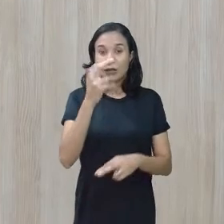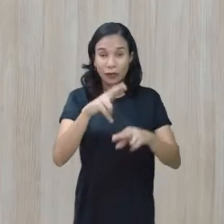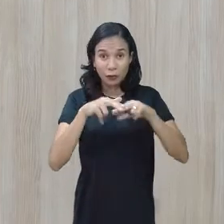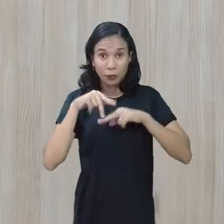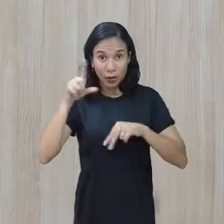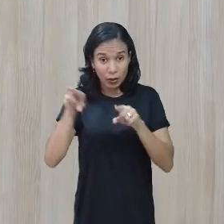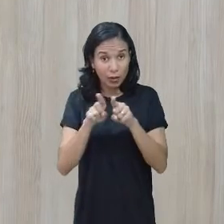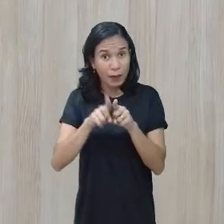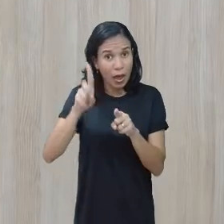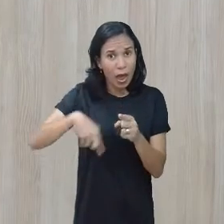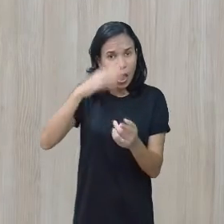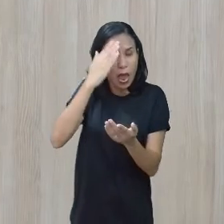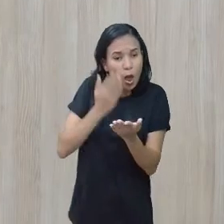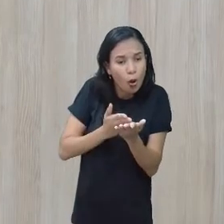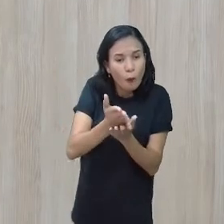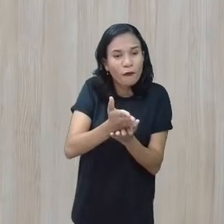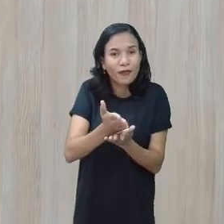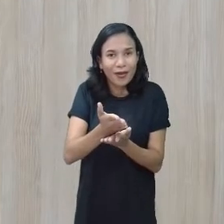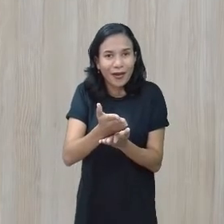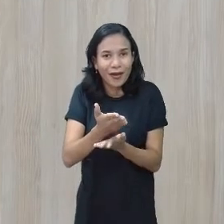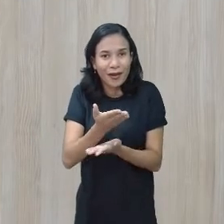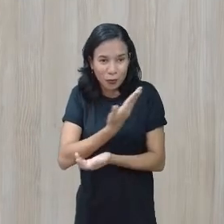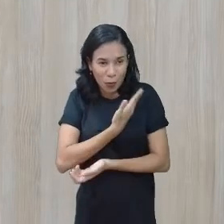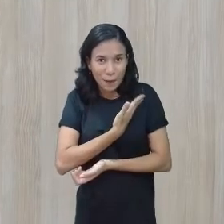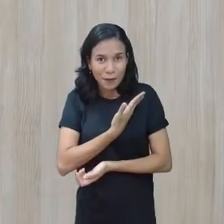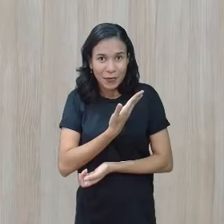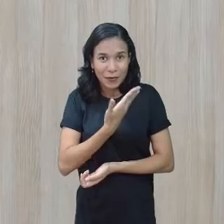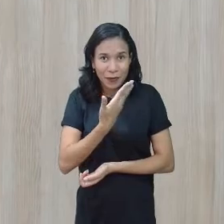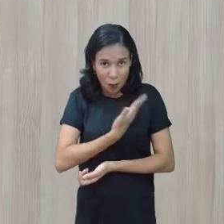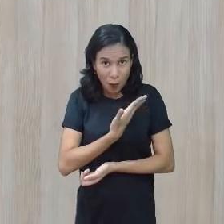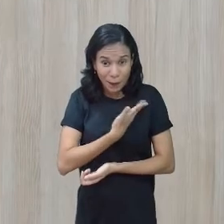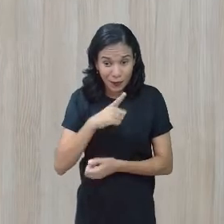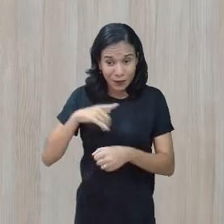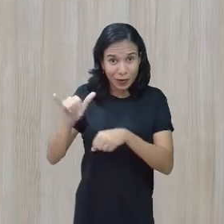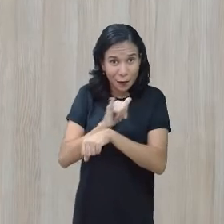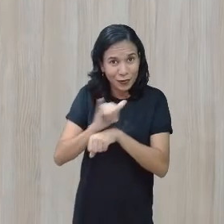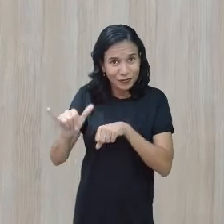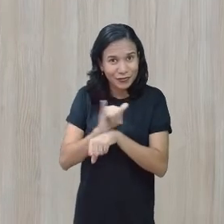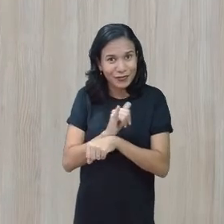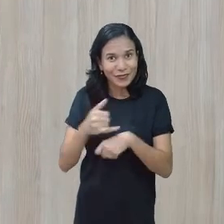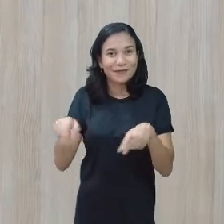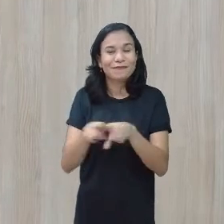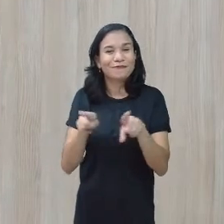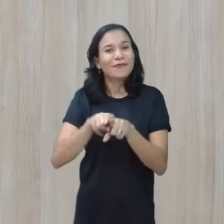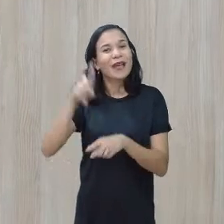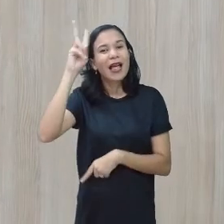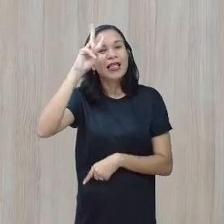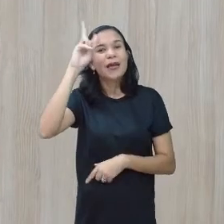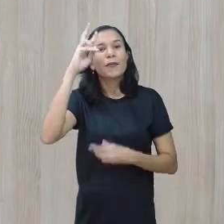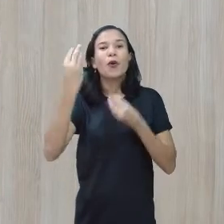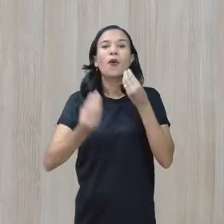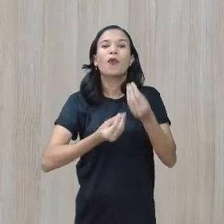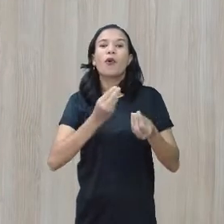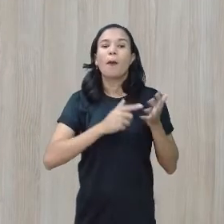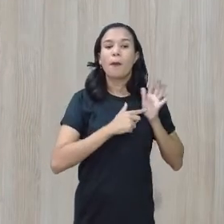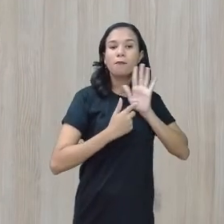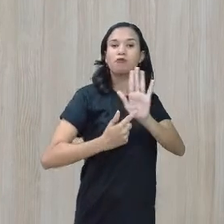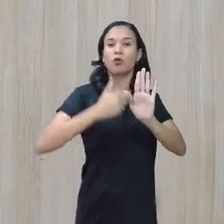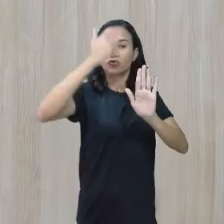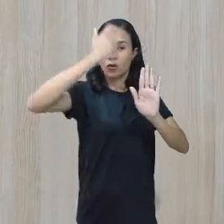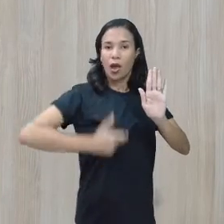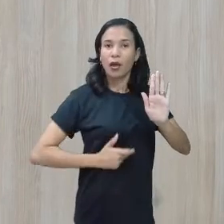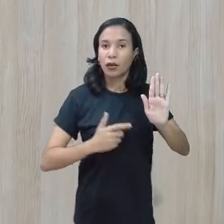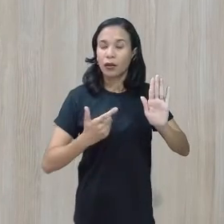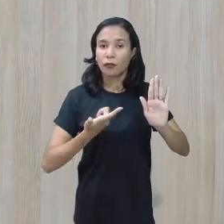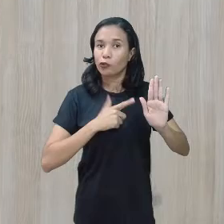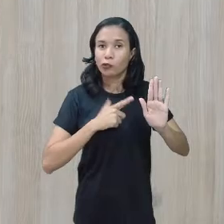também confiar no colega, porque o colega trouxe uma estratégia, ou até te lembrou, né, Alami? Foi. Dessa sua apresentação que no momento você não